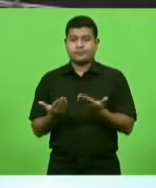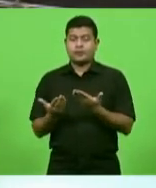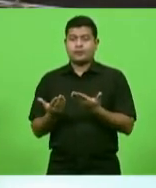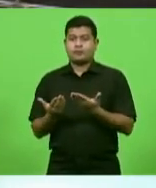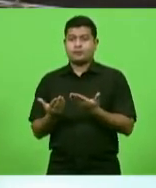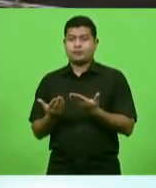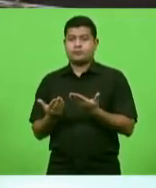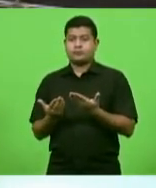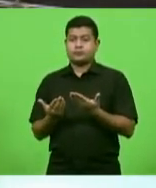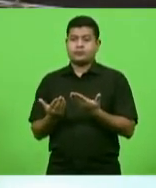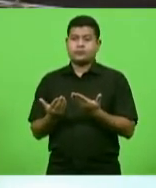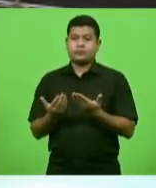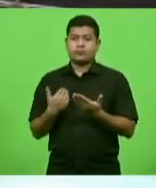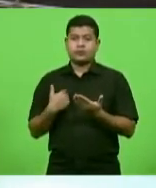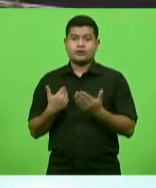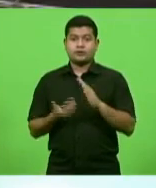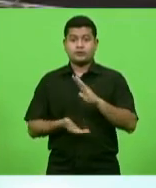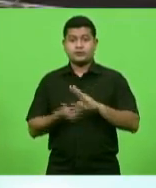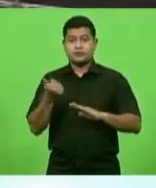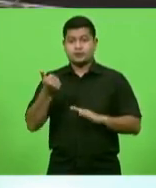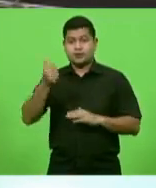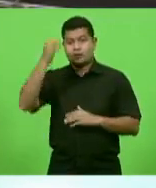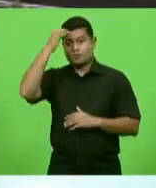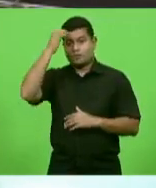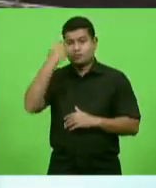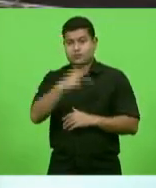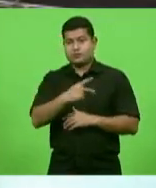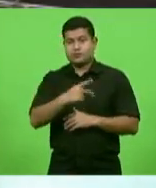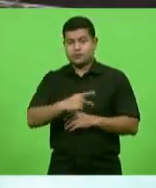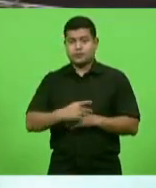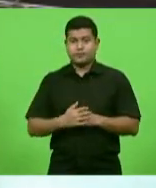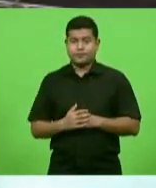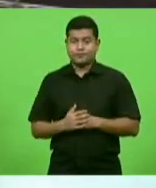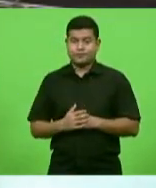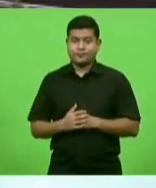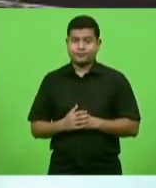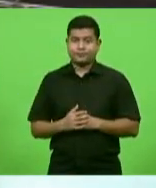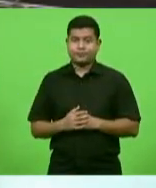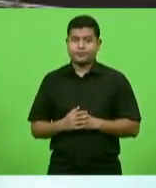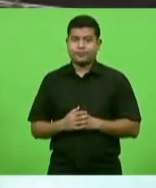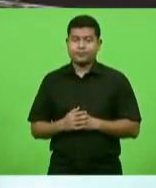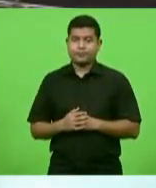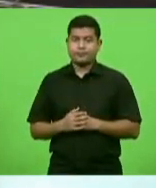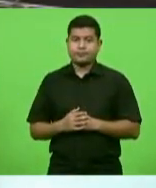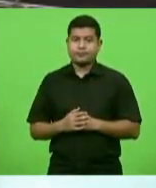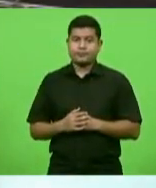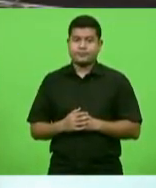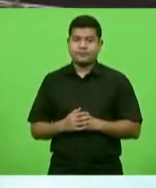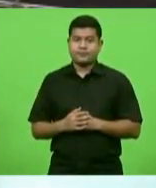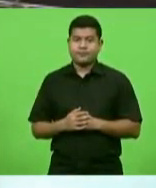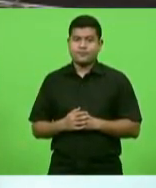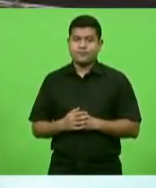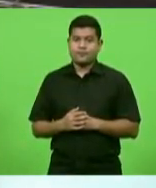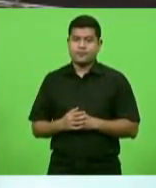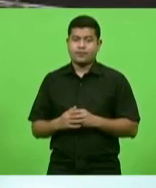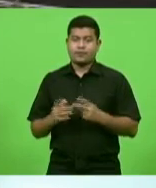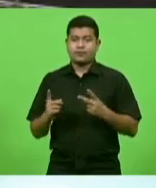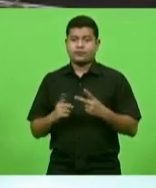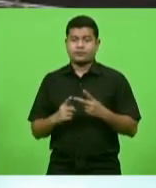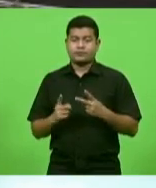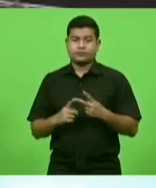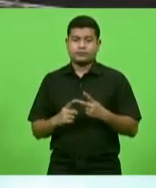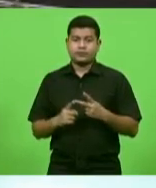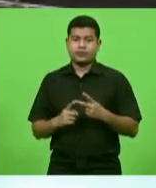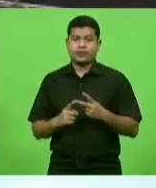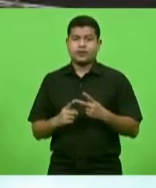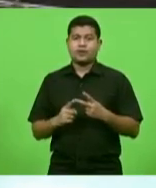afasta só potencial consciência da ilicitude da conta o segundo